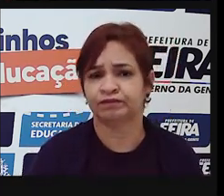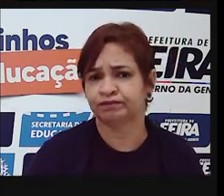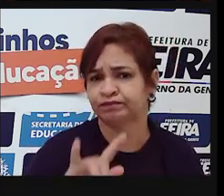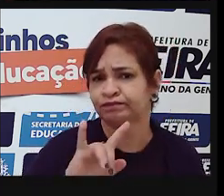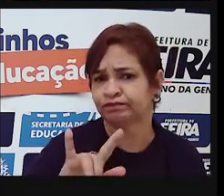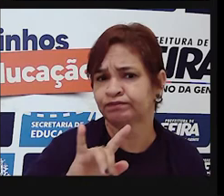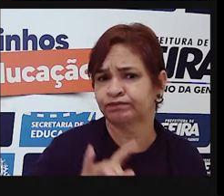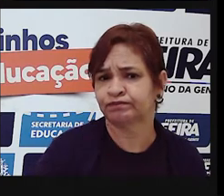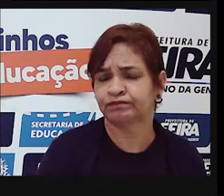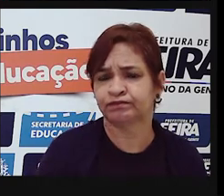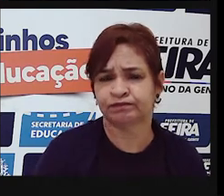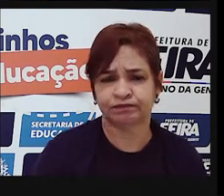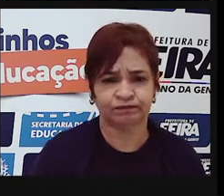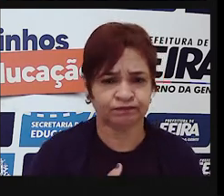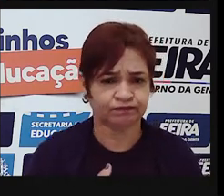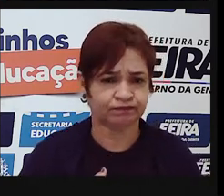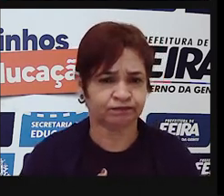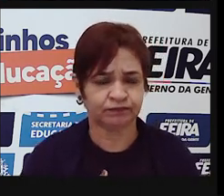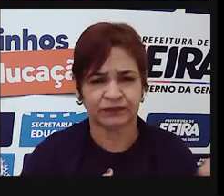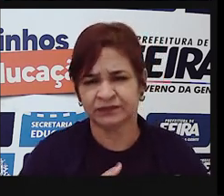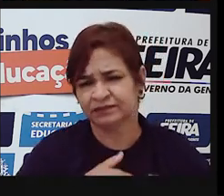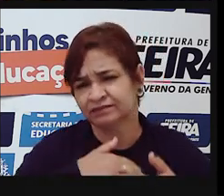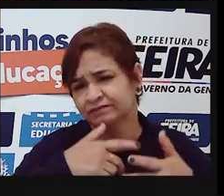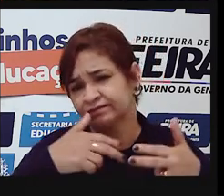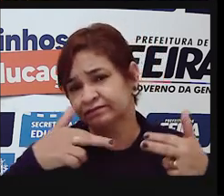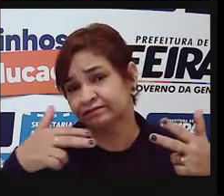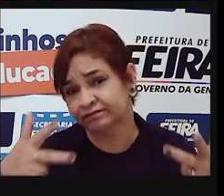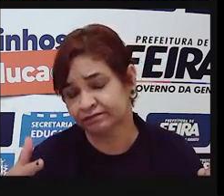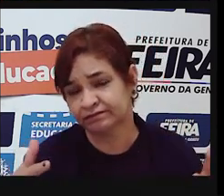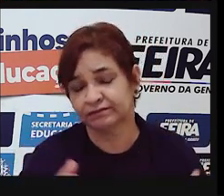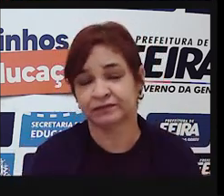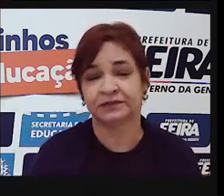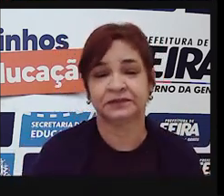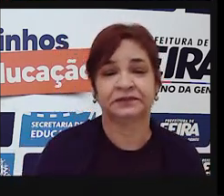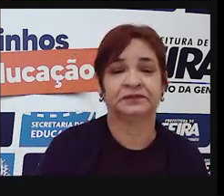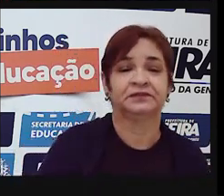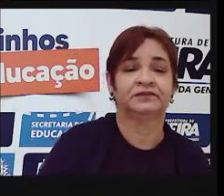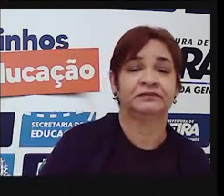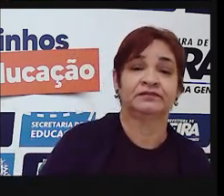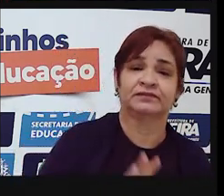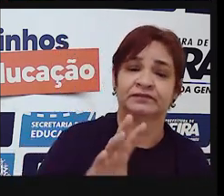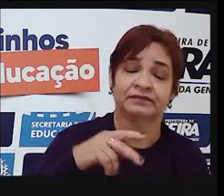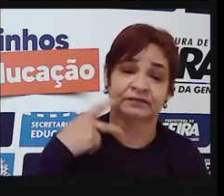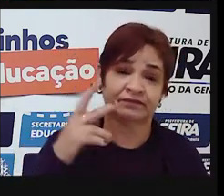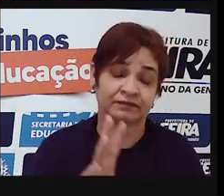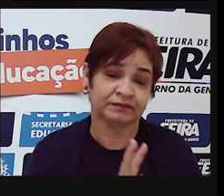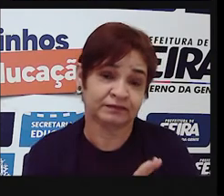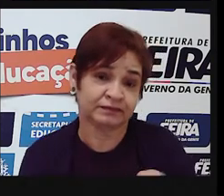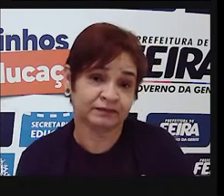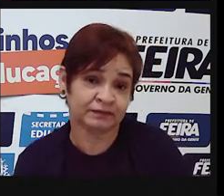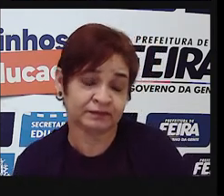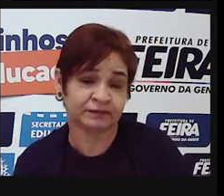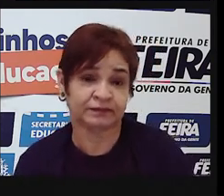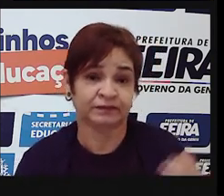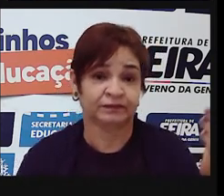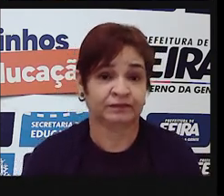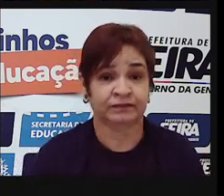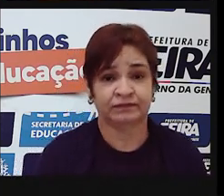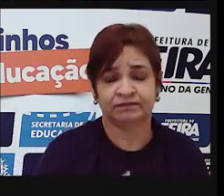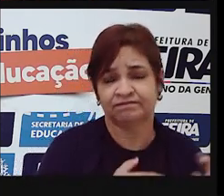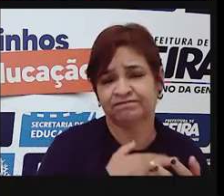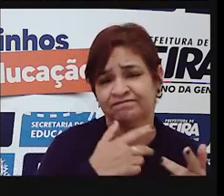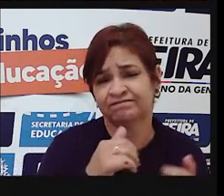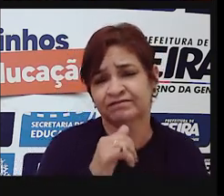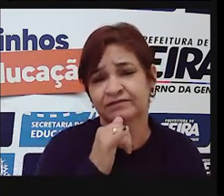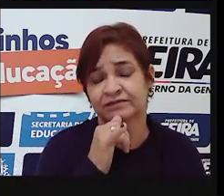bolero, blues, eletrônico, sertanejo, forró, são apenas alguns exemplos, porque